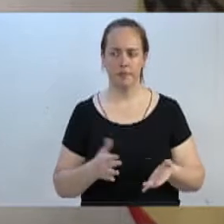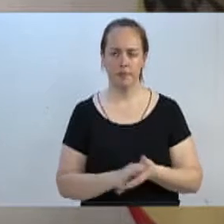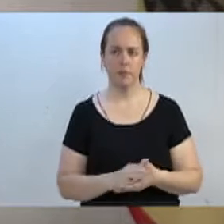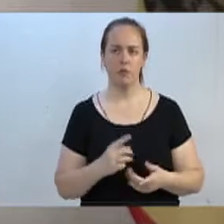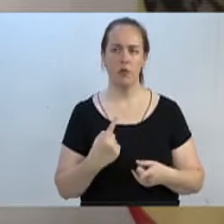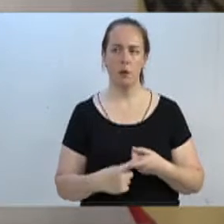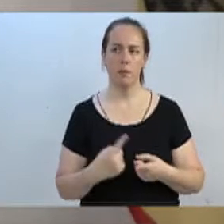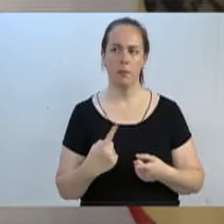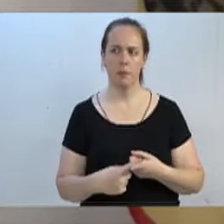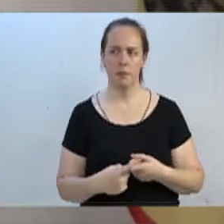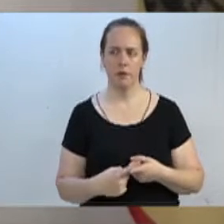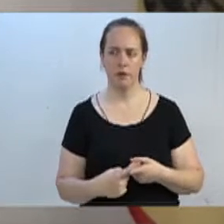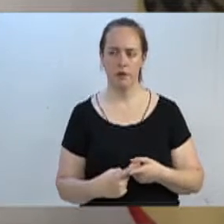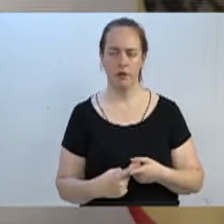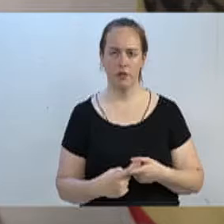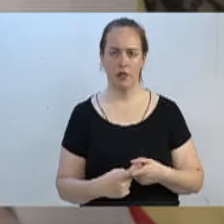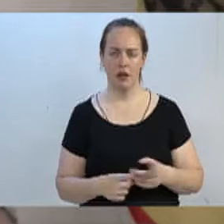a